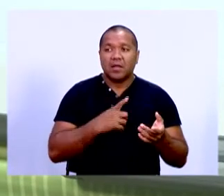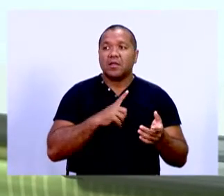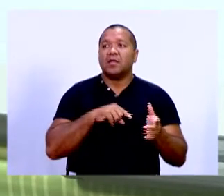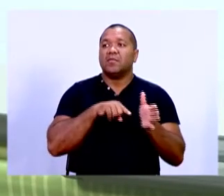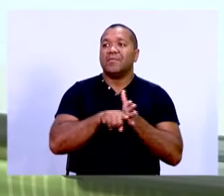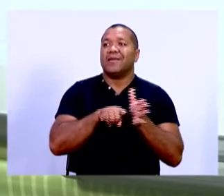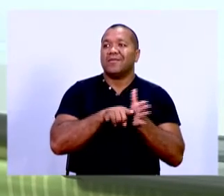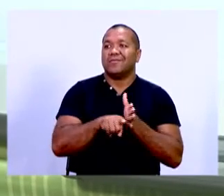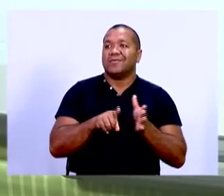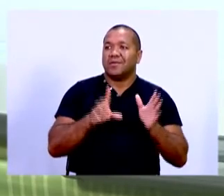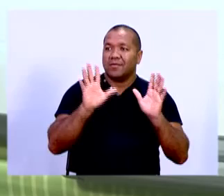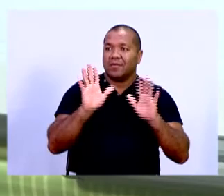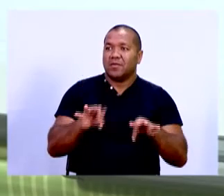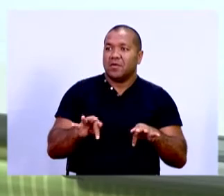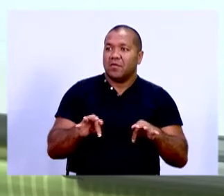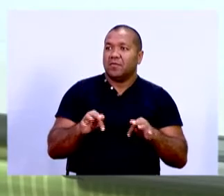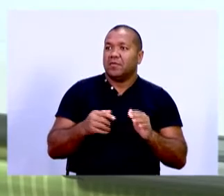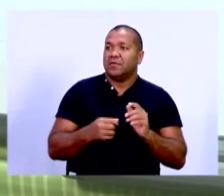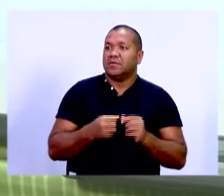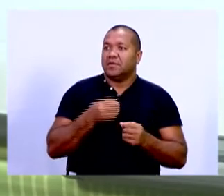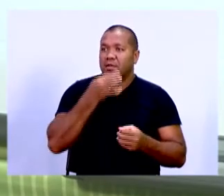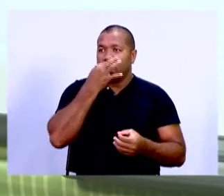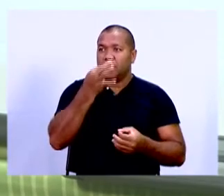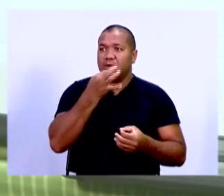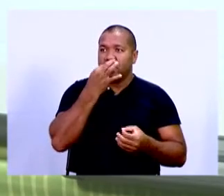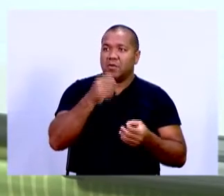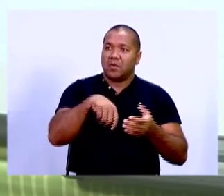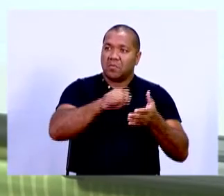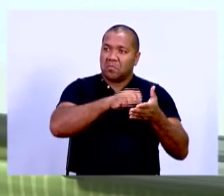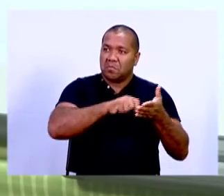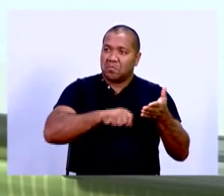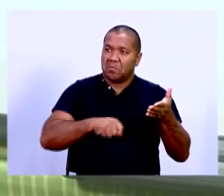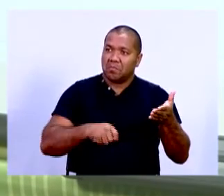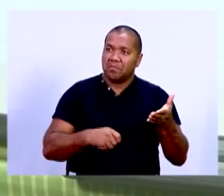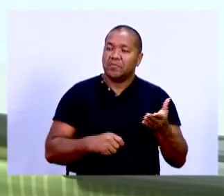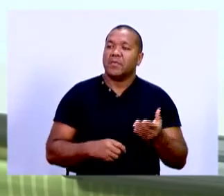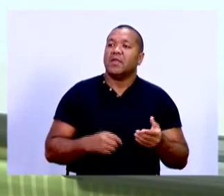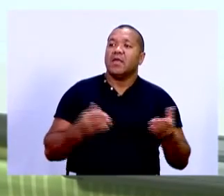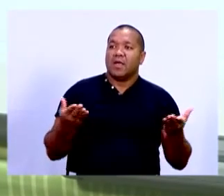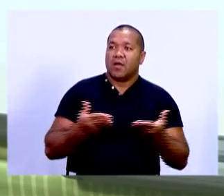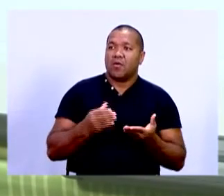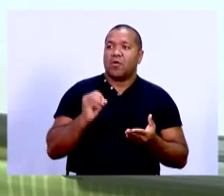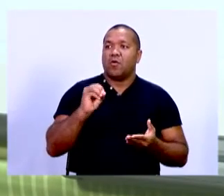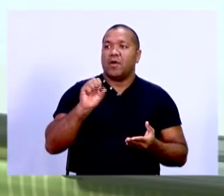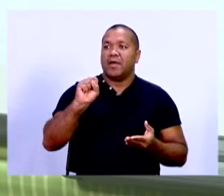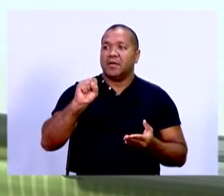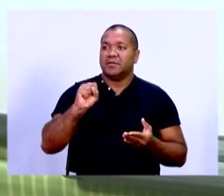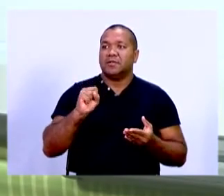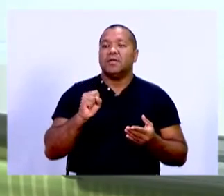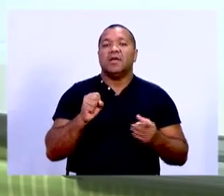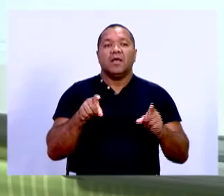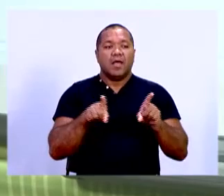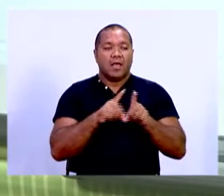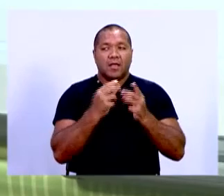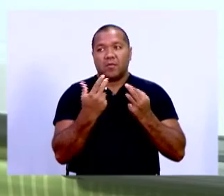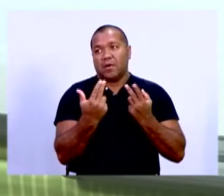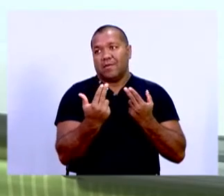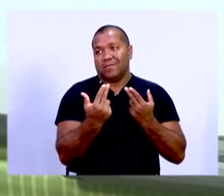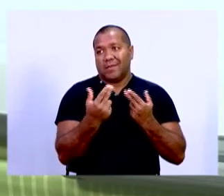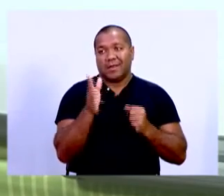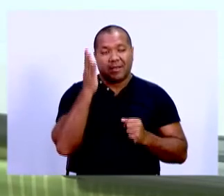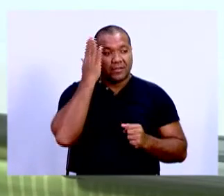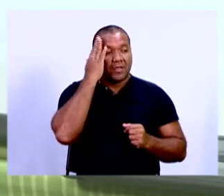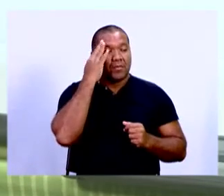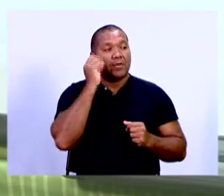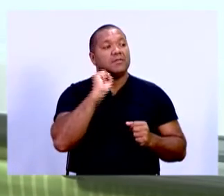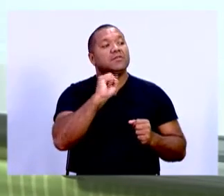você qualifica se o vendedor foi bom ou não. O Agora OS é exatamente isso. Ele quer saber se o seu serviço foi